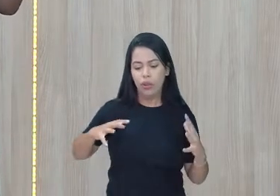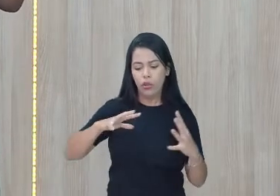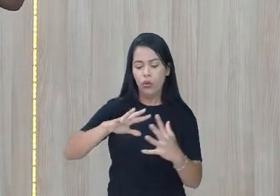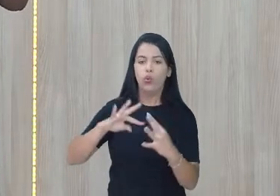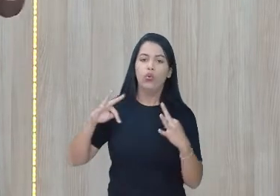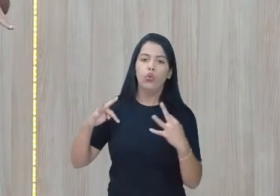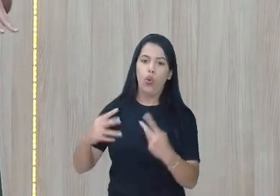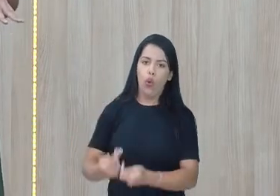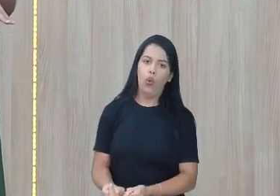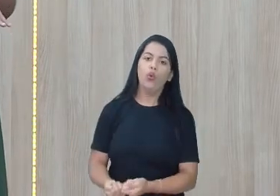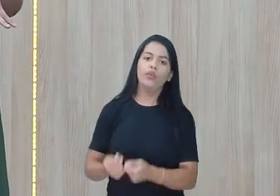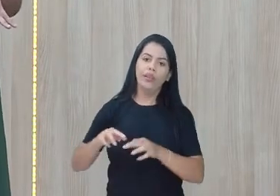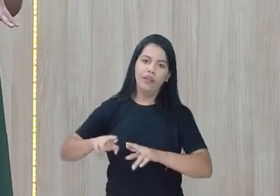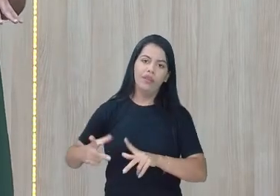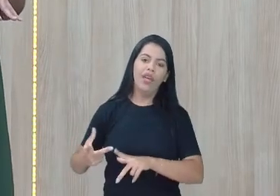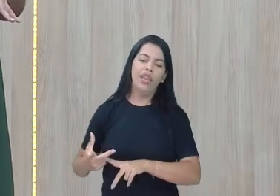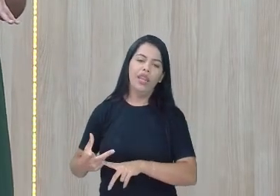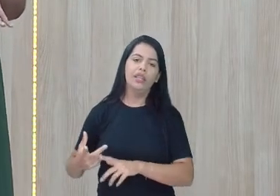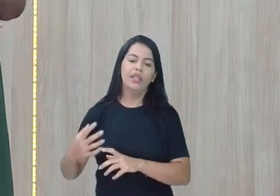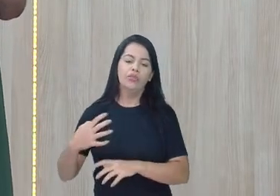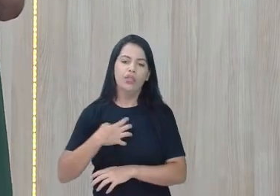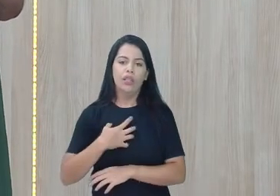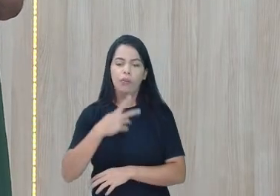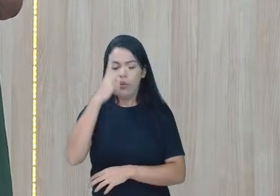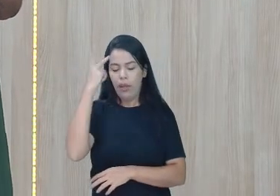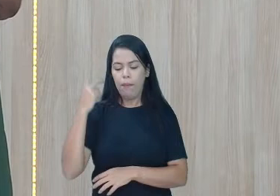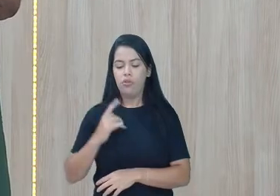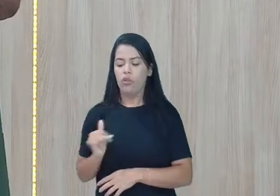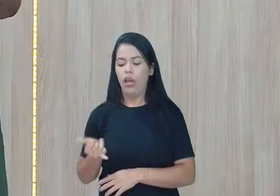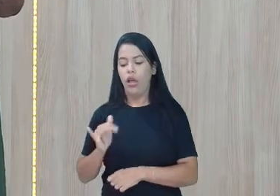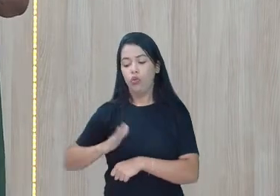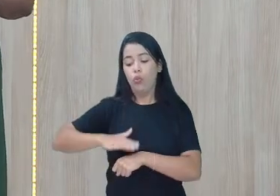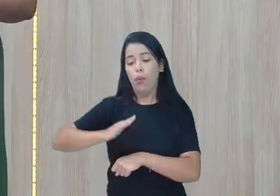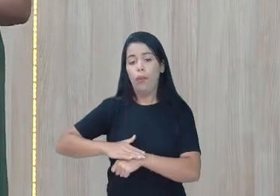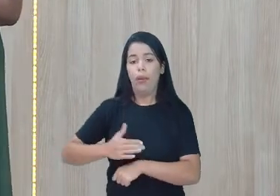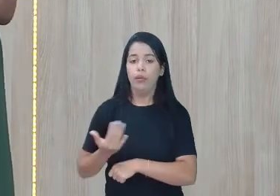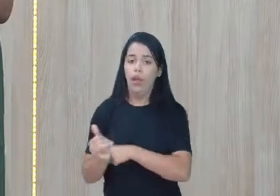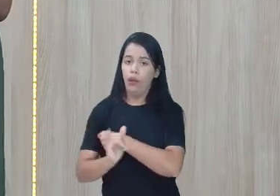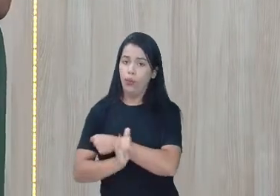do sentimento que a personagem está narrando ali na hora da crônica.